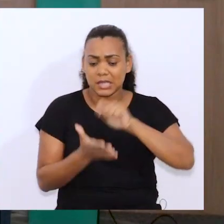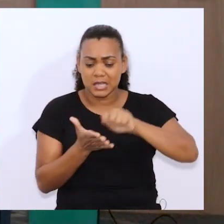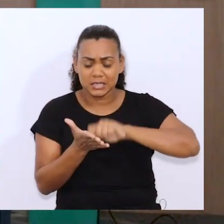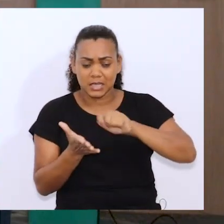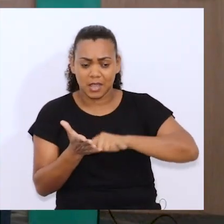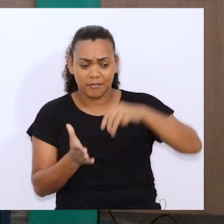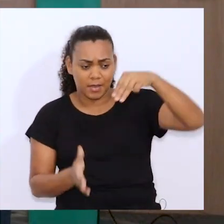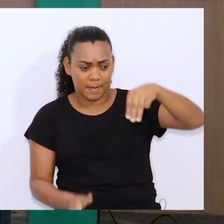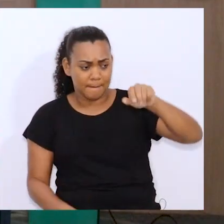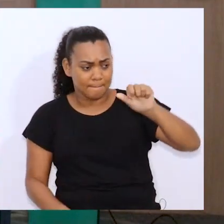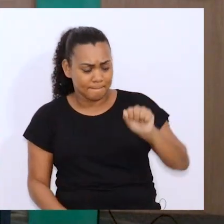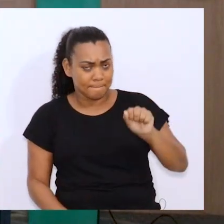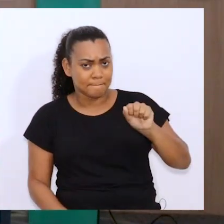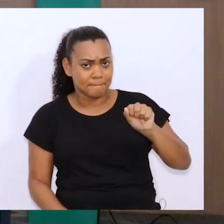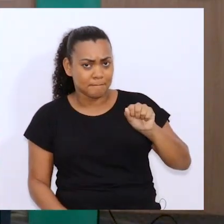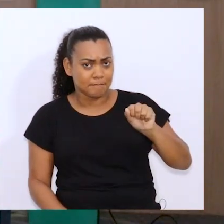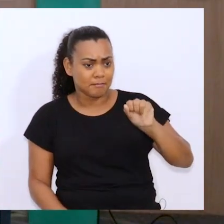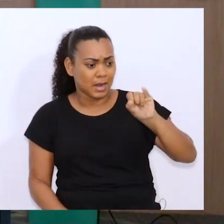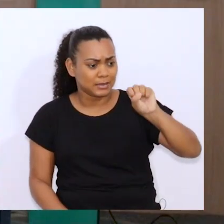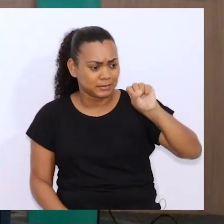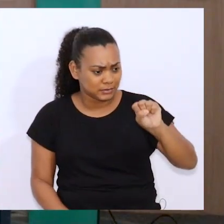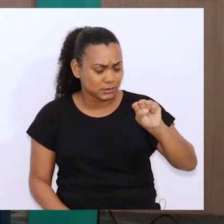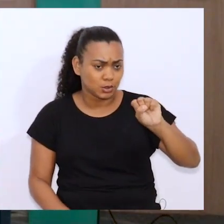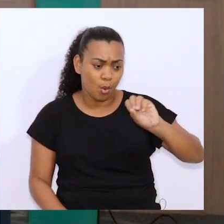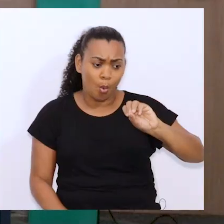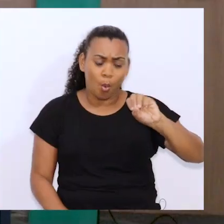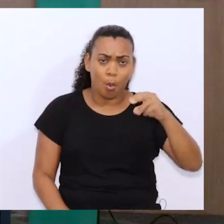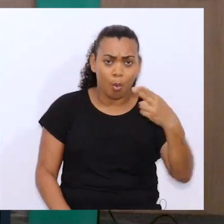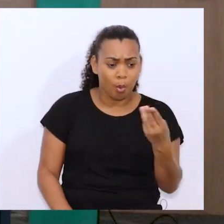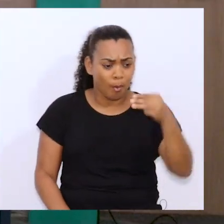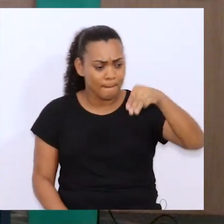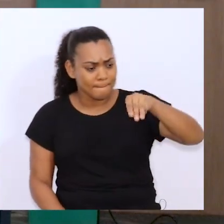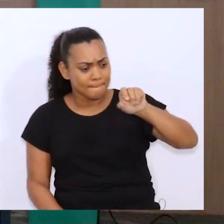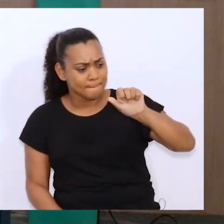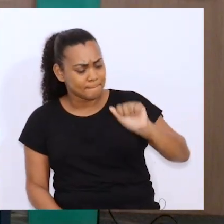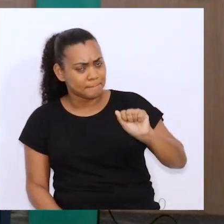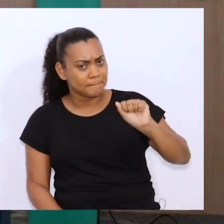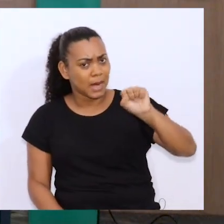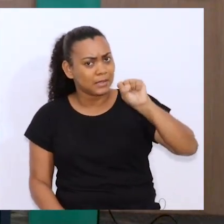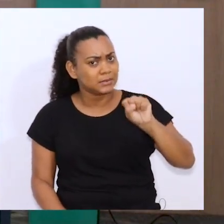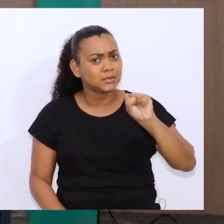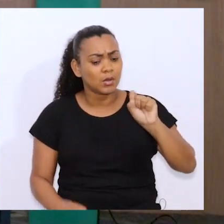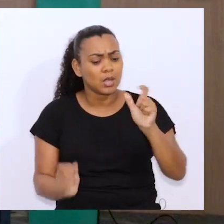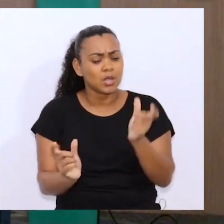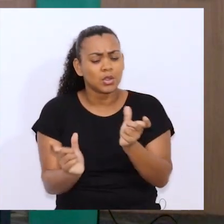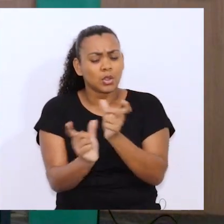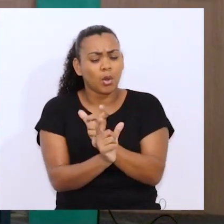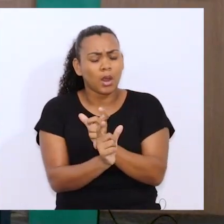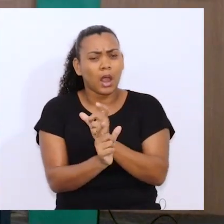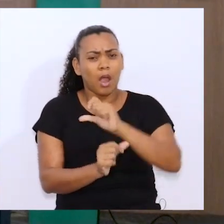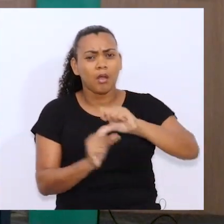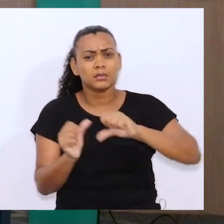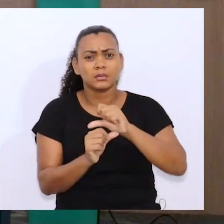escrever mais com a letra I ou mais sem a letra I é justamente trocarmos na hora da frase